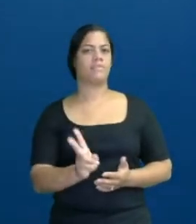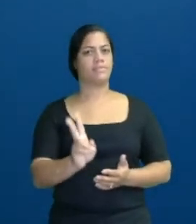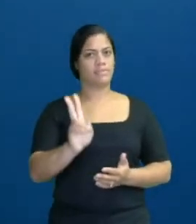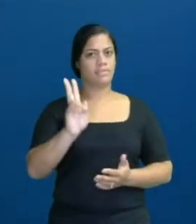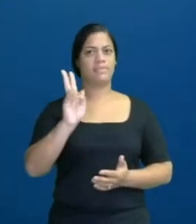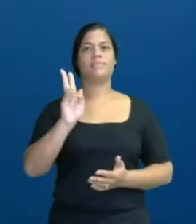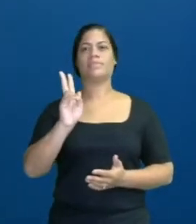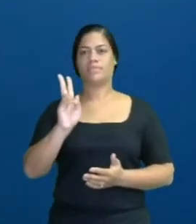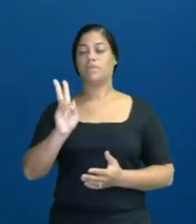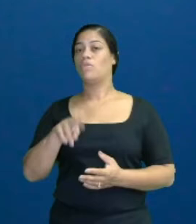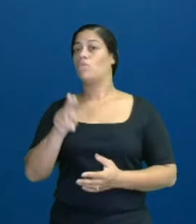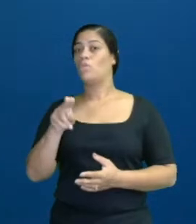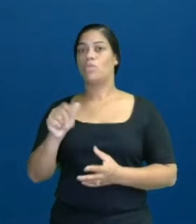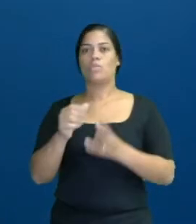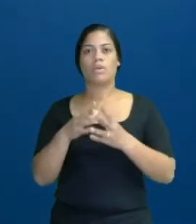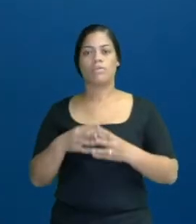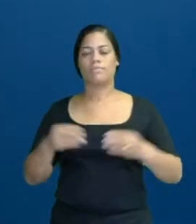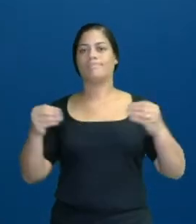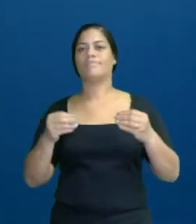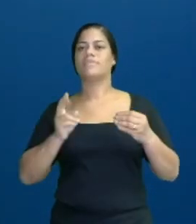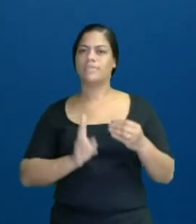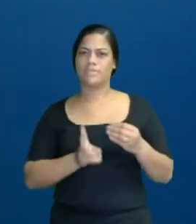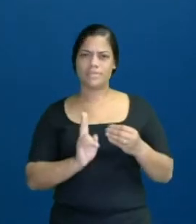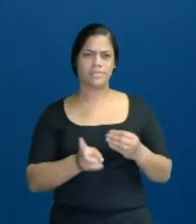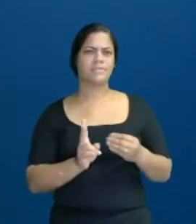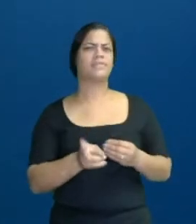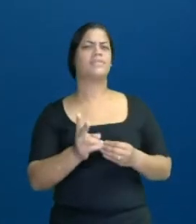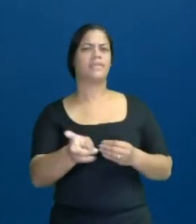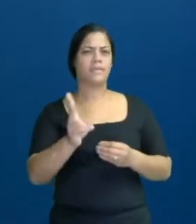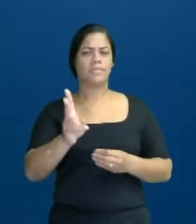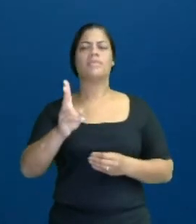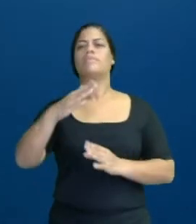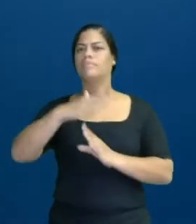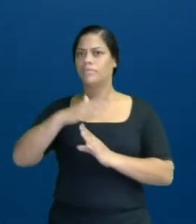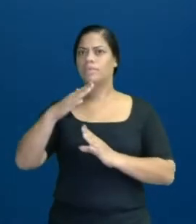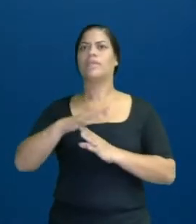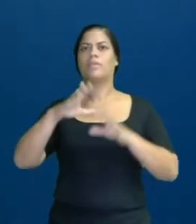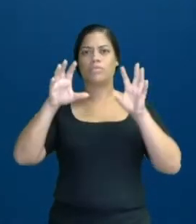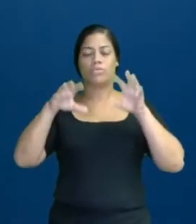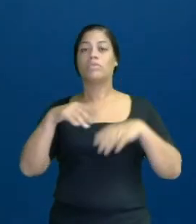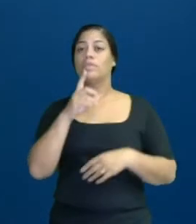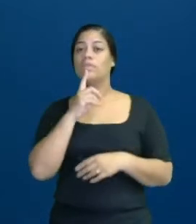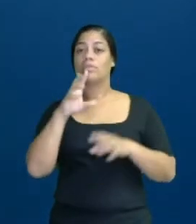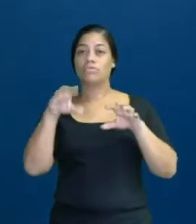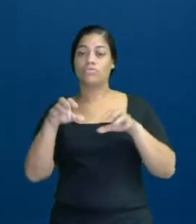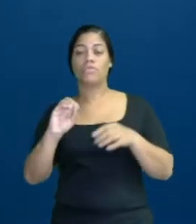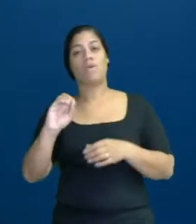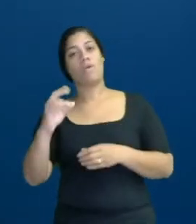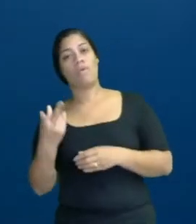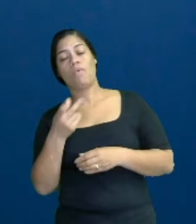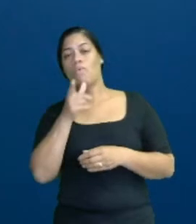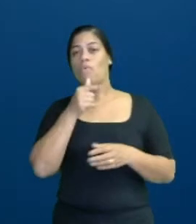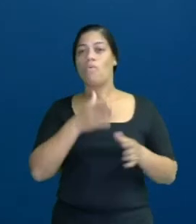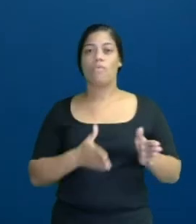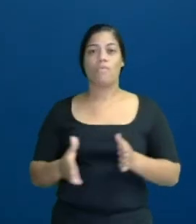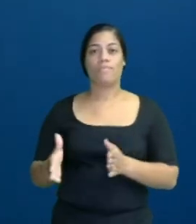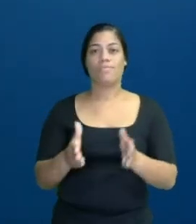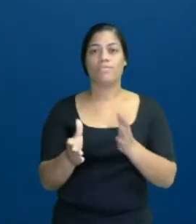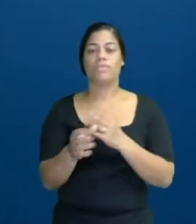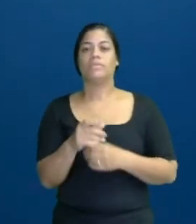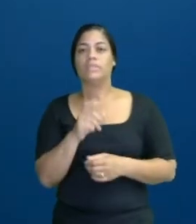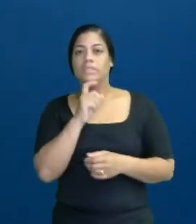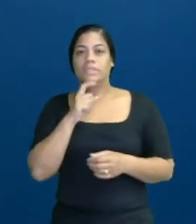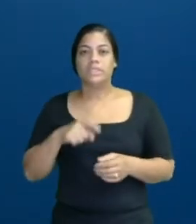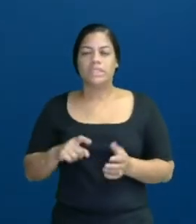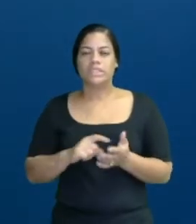São aqueles que nunca secam, que são permanentes, mesmo na época de estiagem, como é o caso do Rio São Francisco. Né? E os